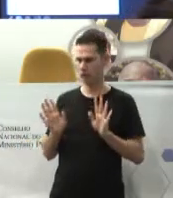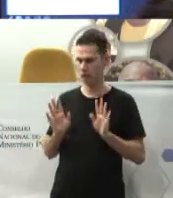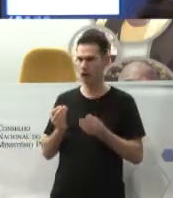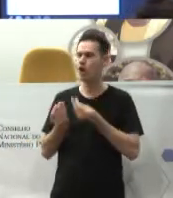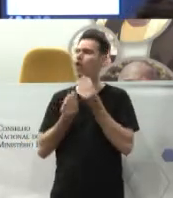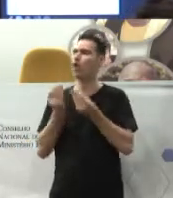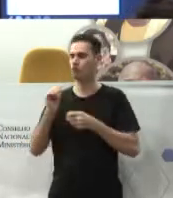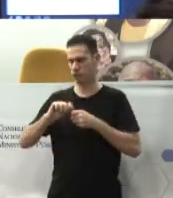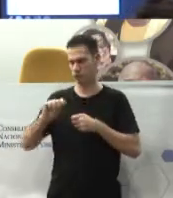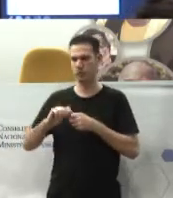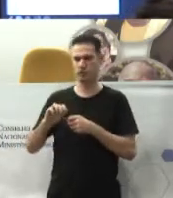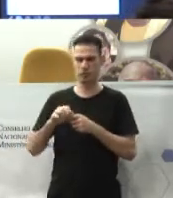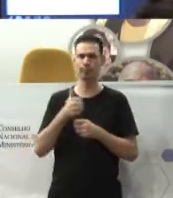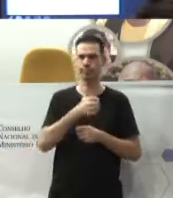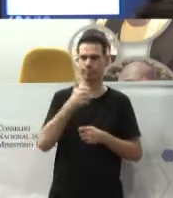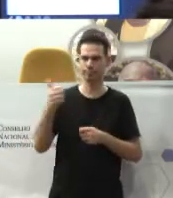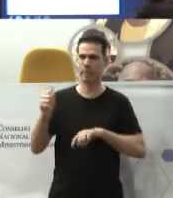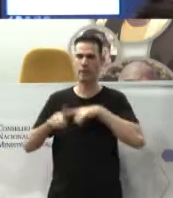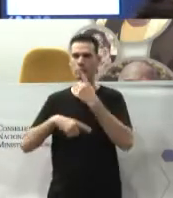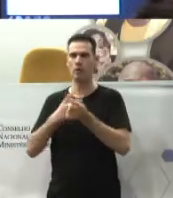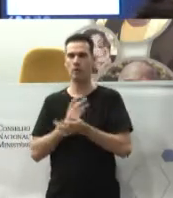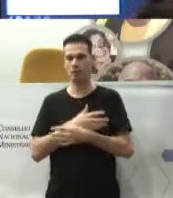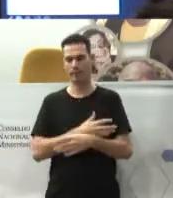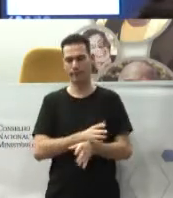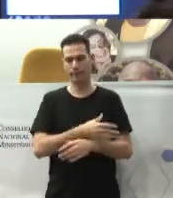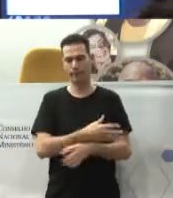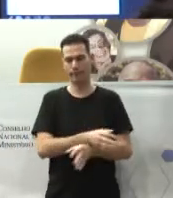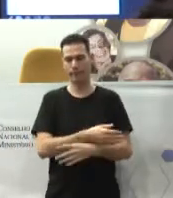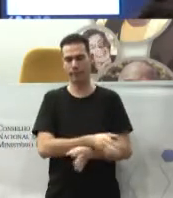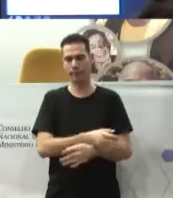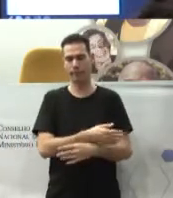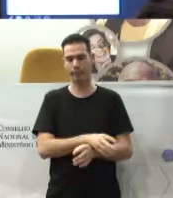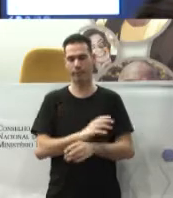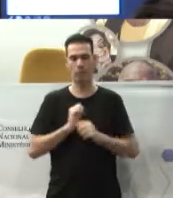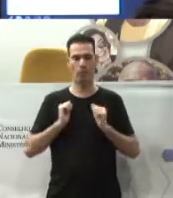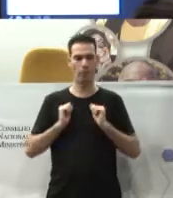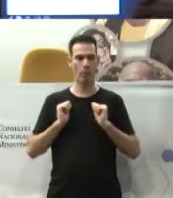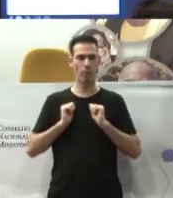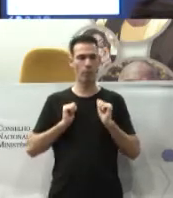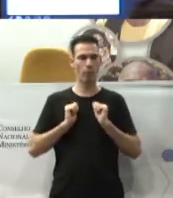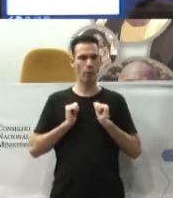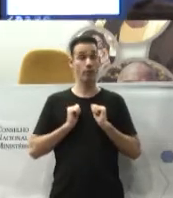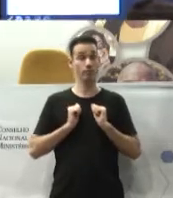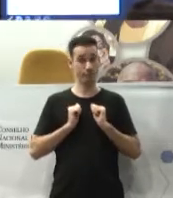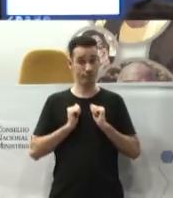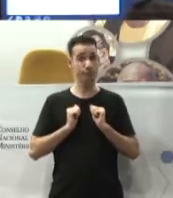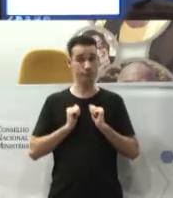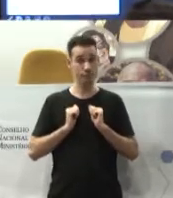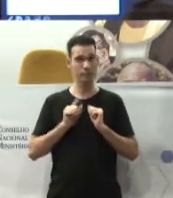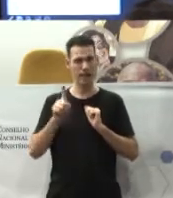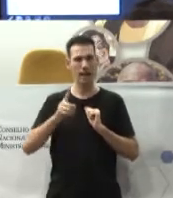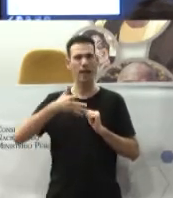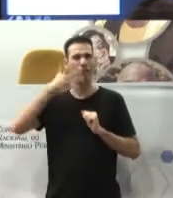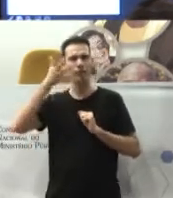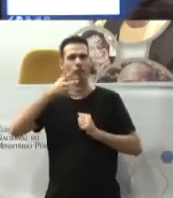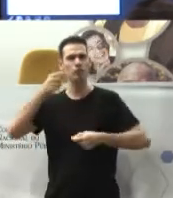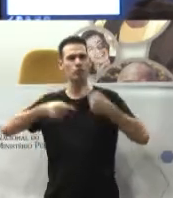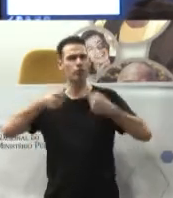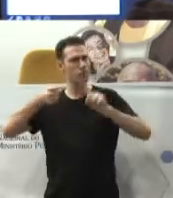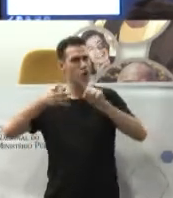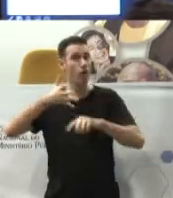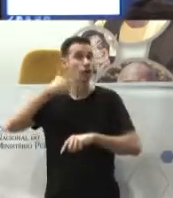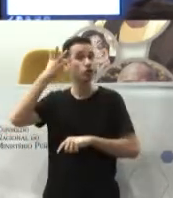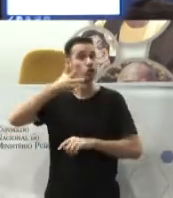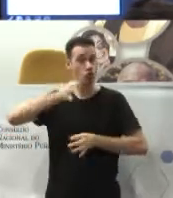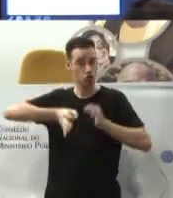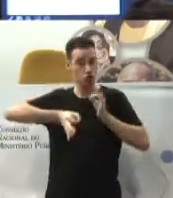como vai fazer e não faz. Não é discurso político, aqui é discurso jurídico.